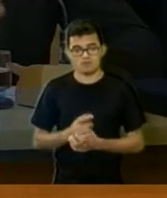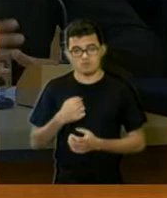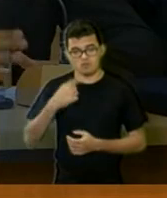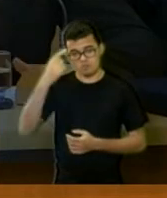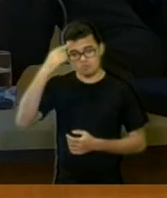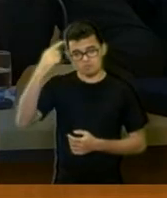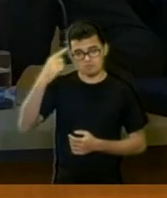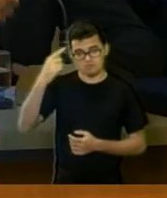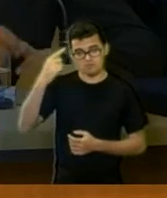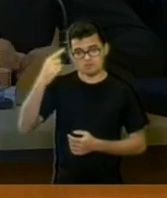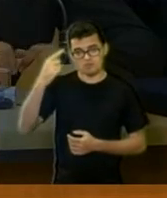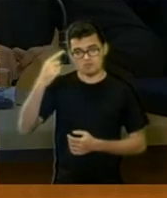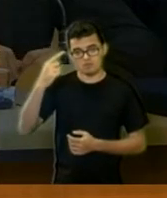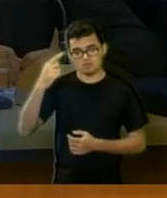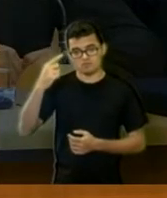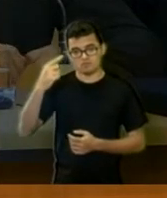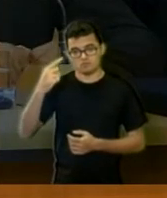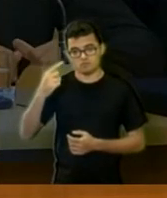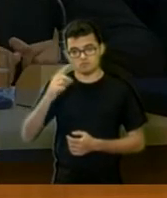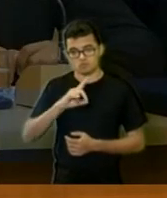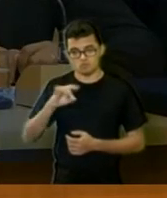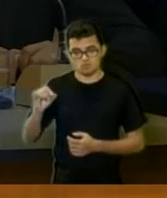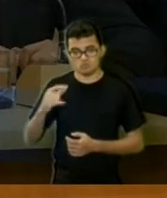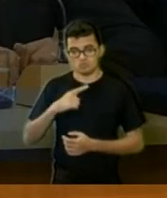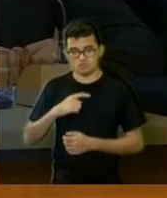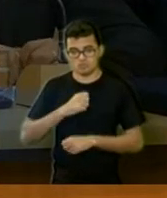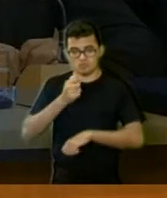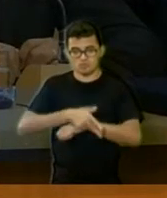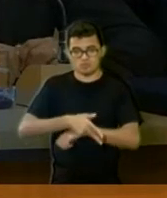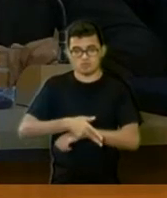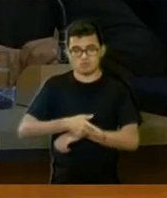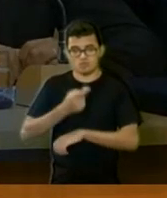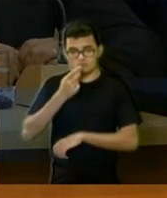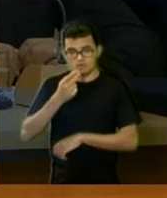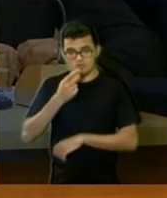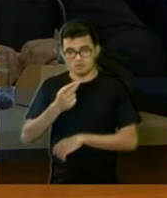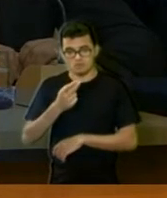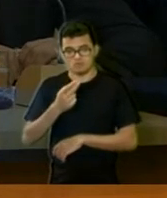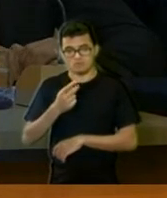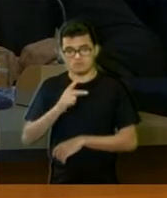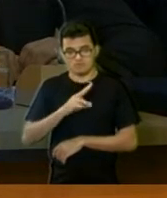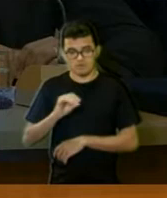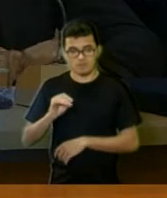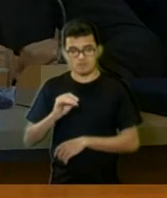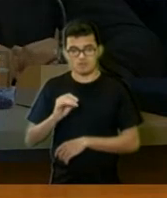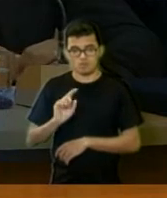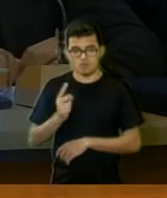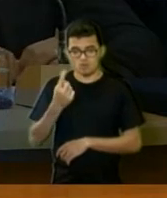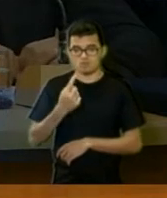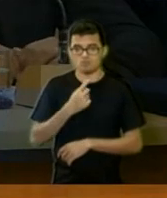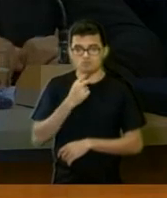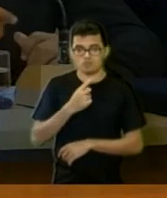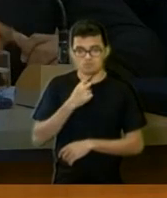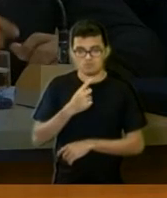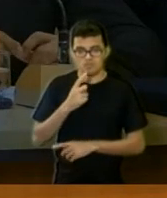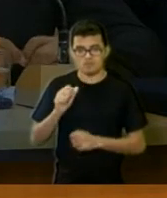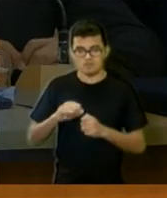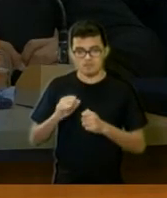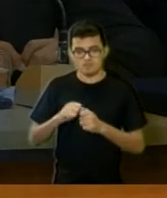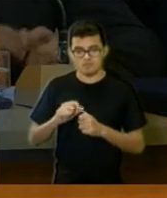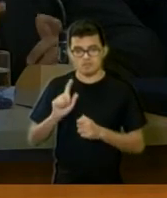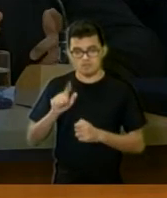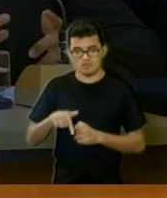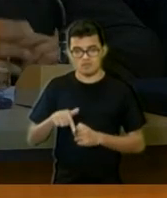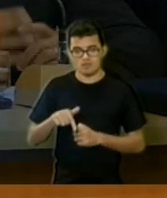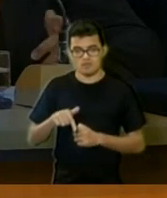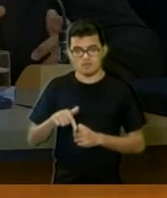pensei, né, poxa, até falei para o Moacir, no dia que eu tomei posse aqui, falei, pô, cara, não vai ter uma coisa que eu não vou conseguir fazer aqui, que eu sempre quis.